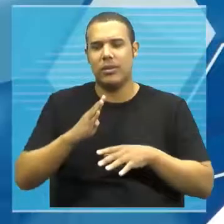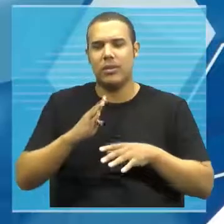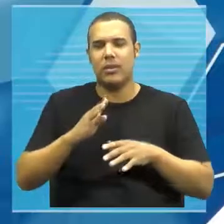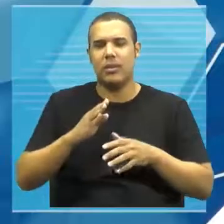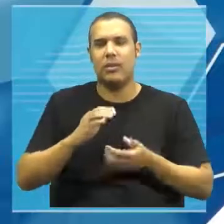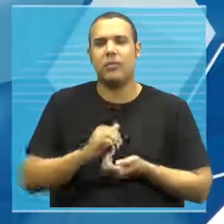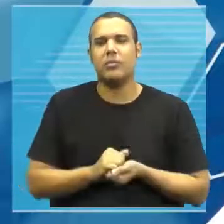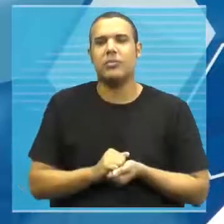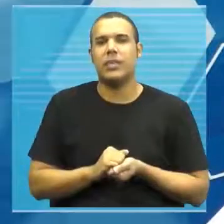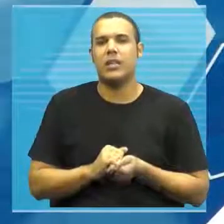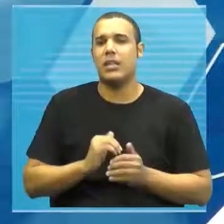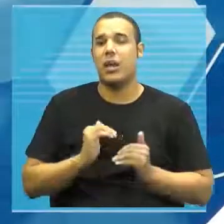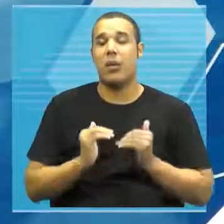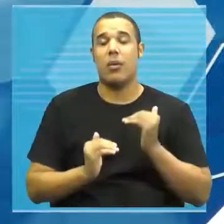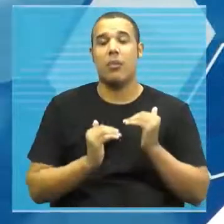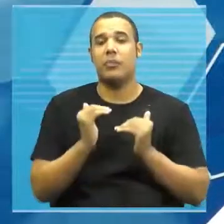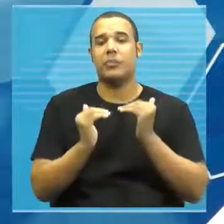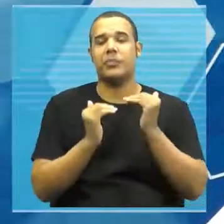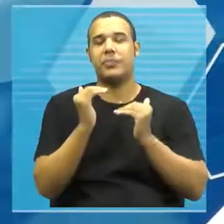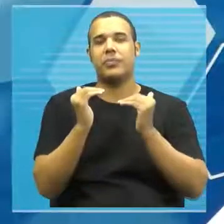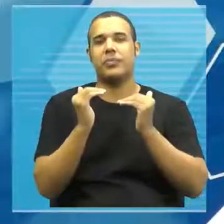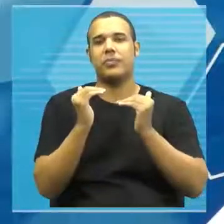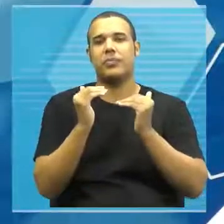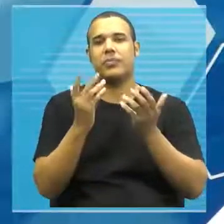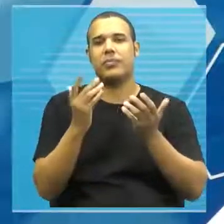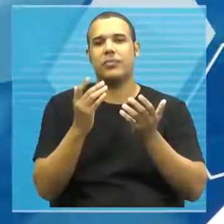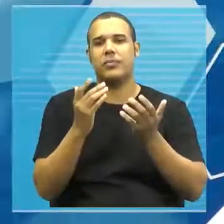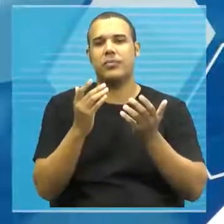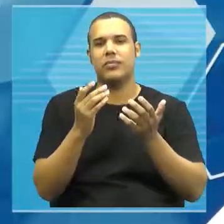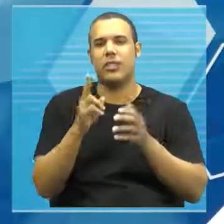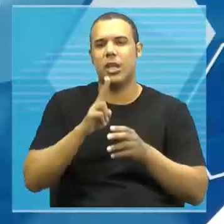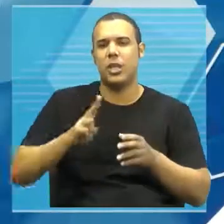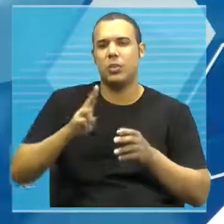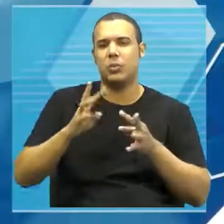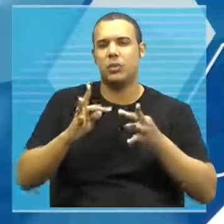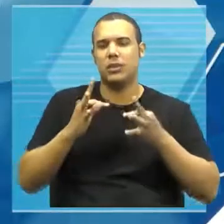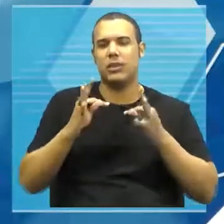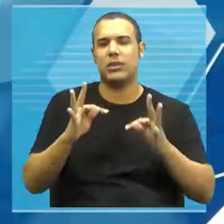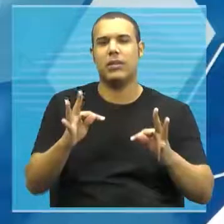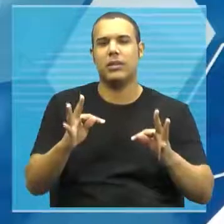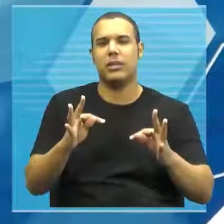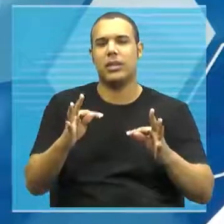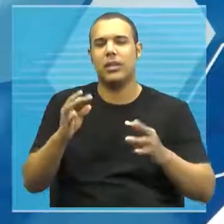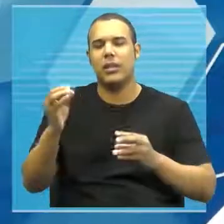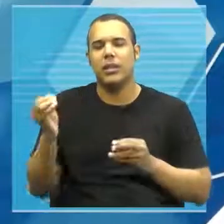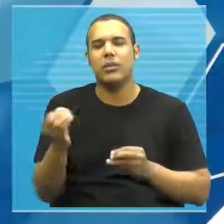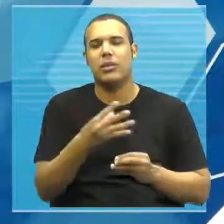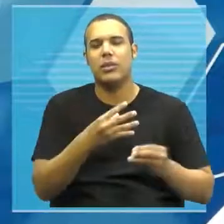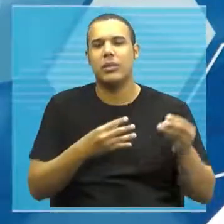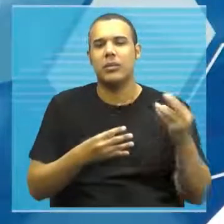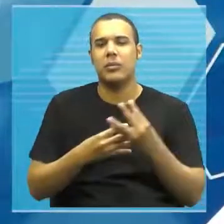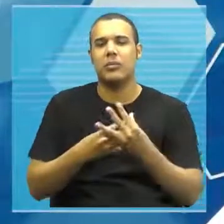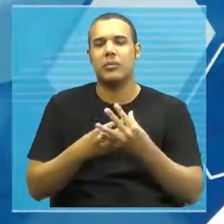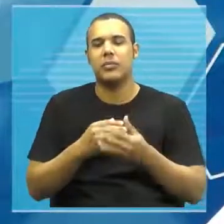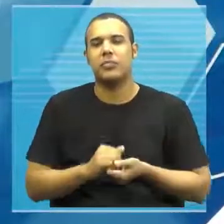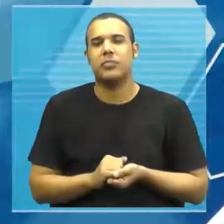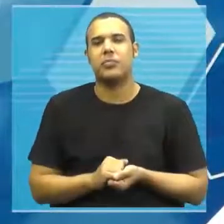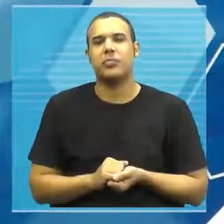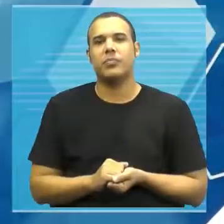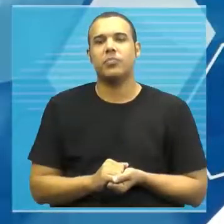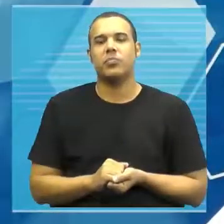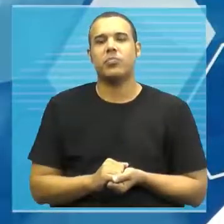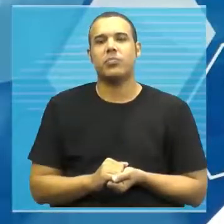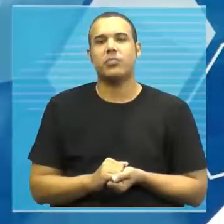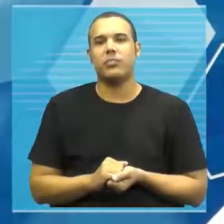eles não avançavam em aplicação de tecnologia inovação não há